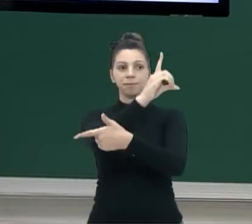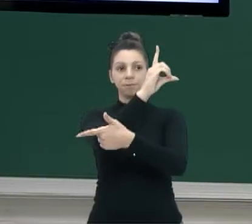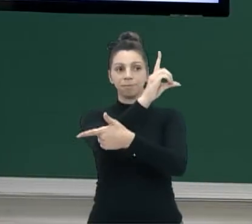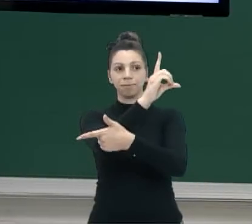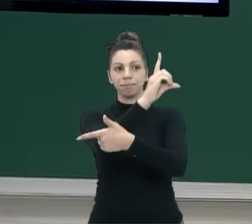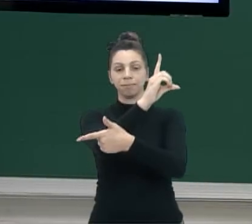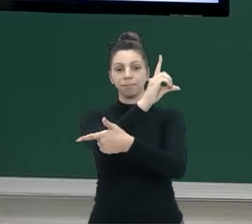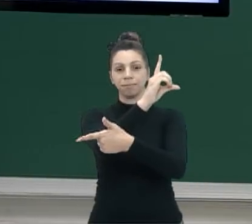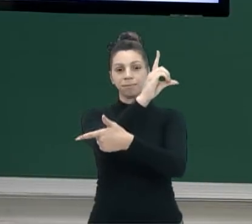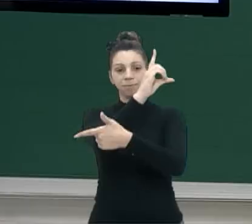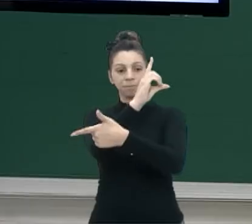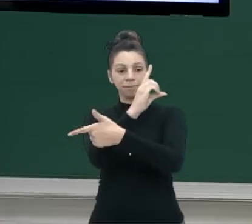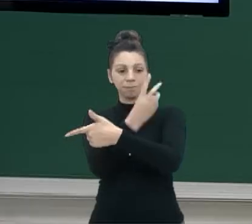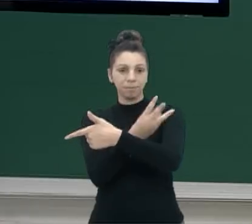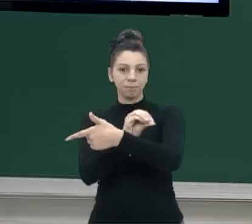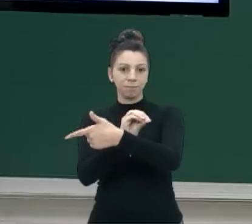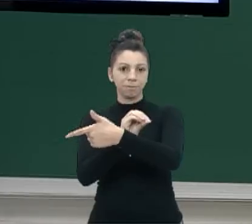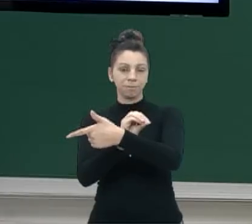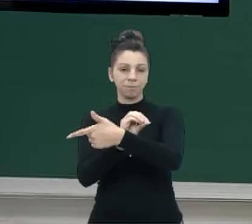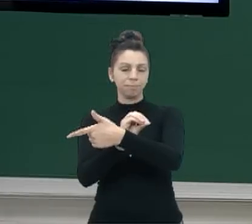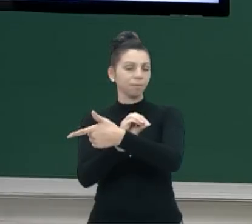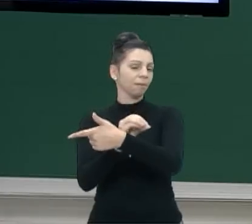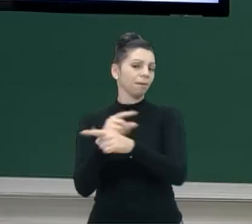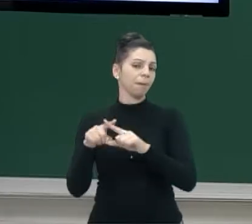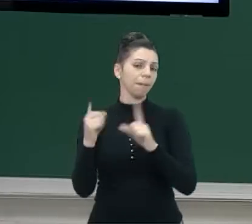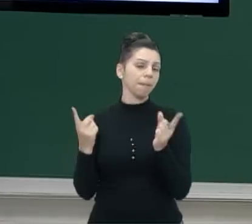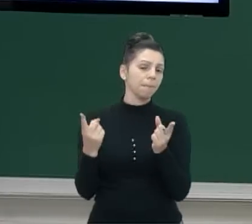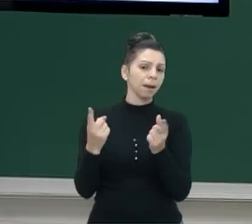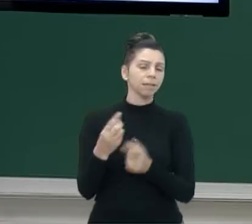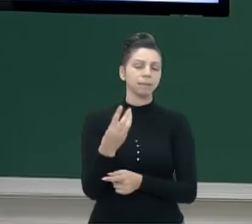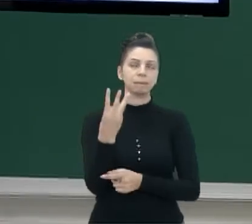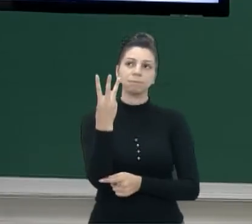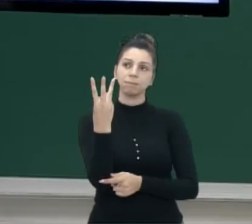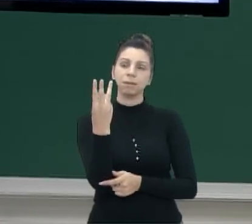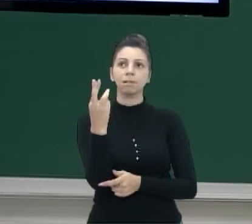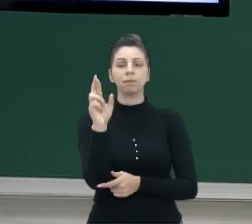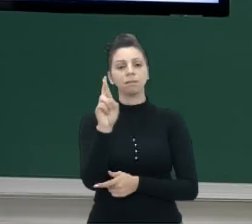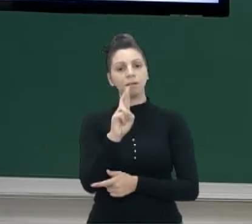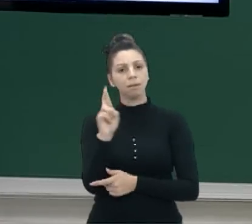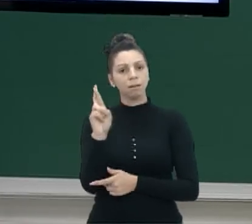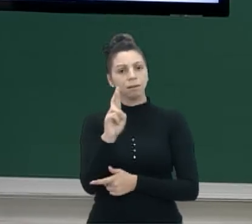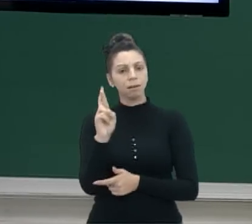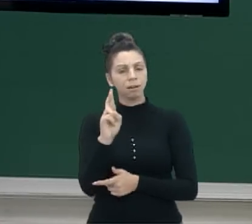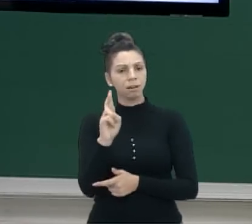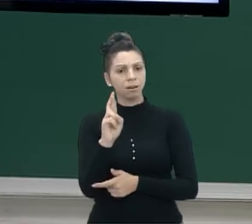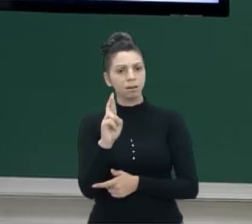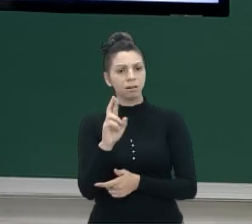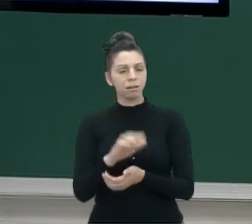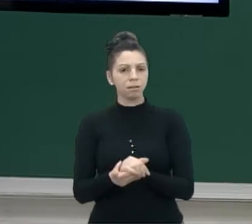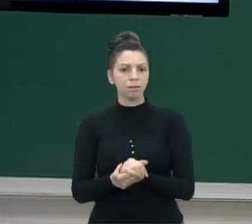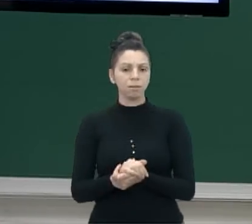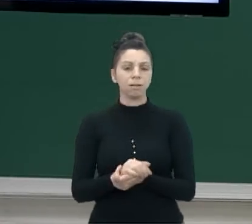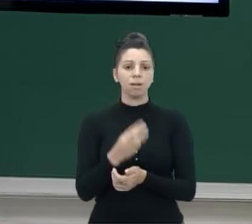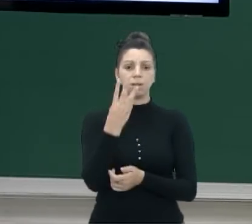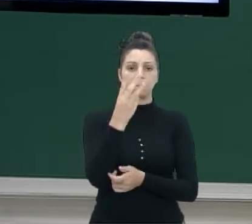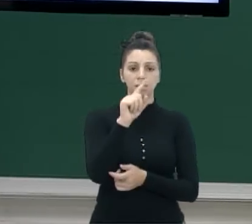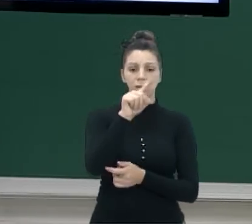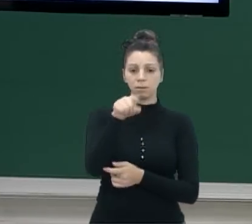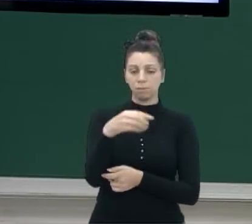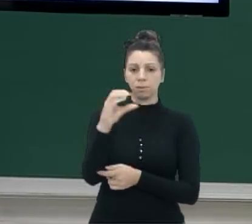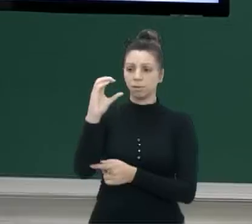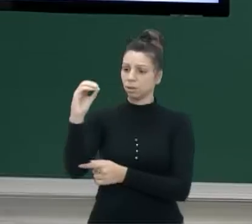vai virar 30. Mas, professora, R$3 a gente representa como